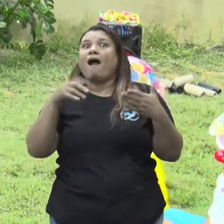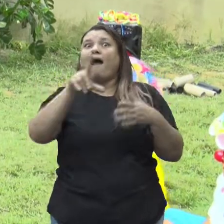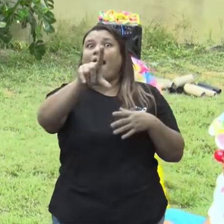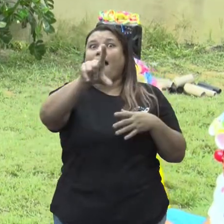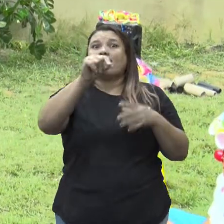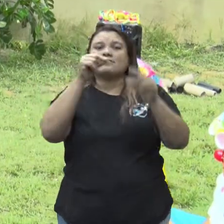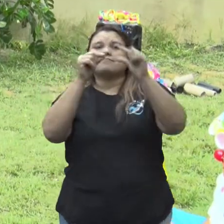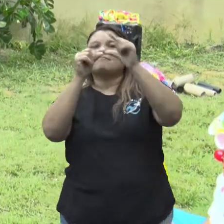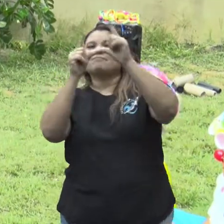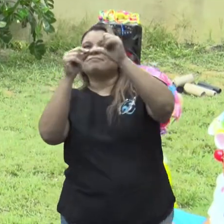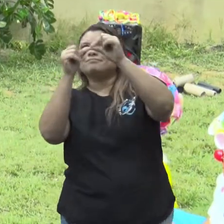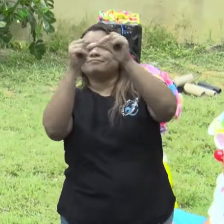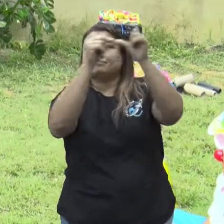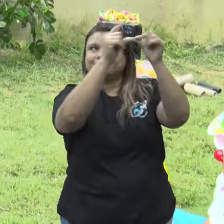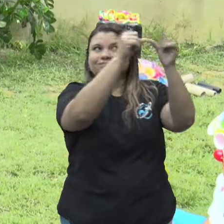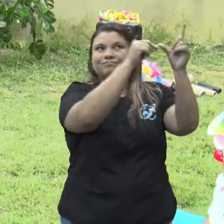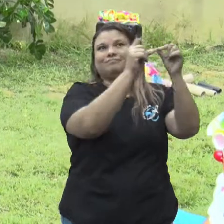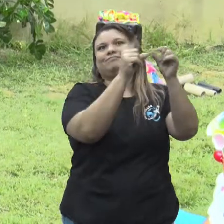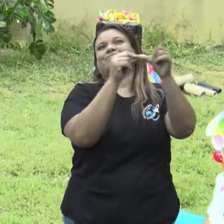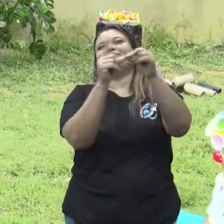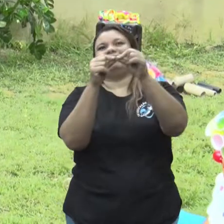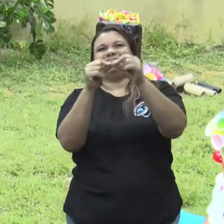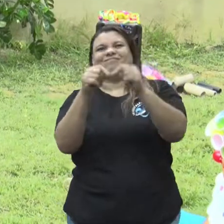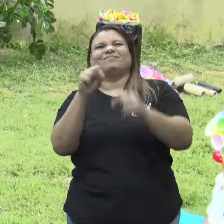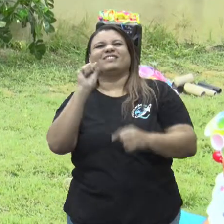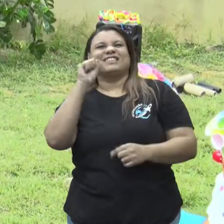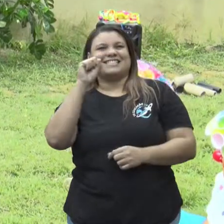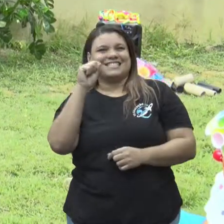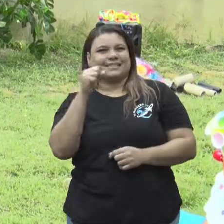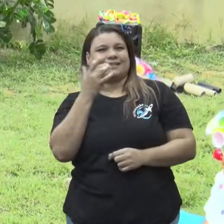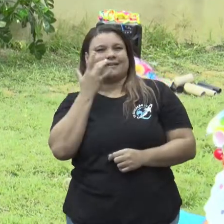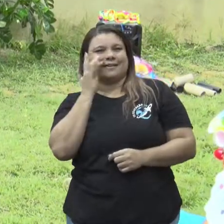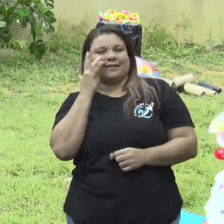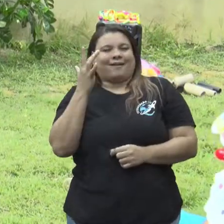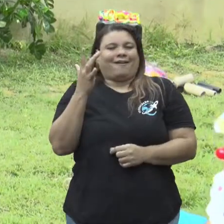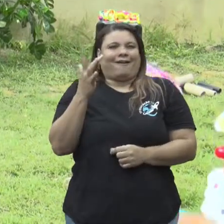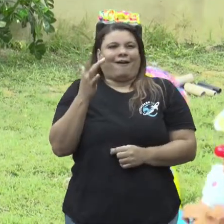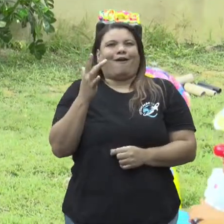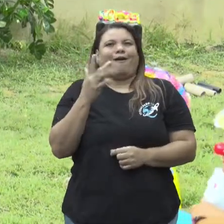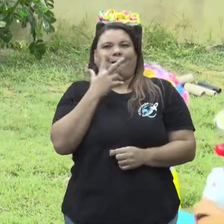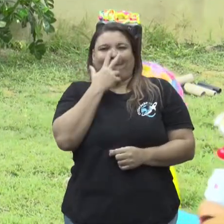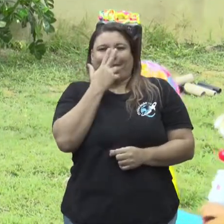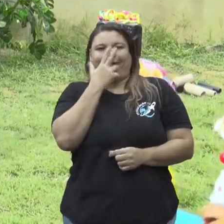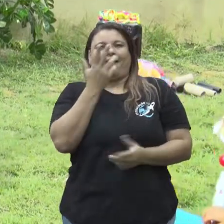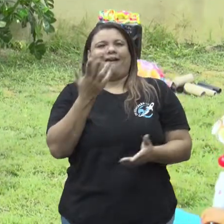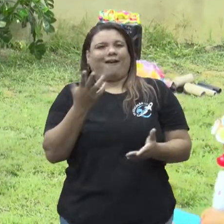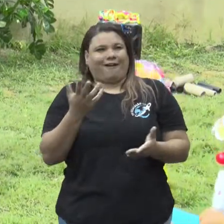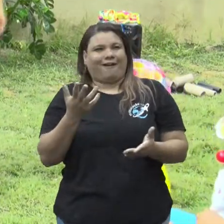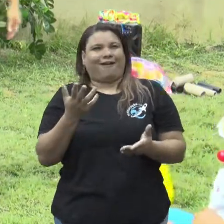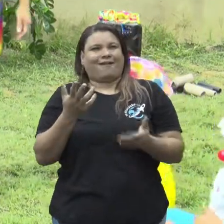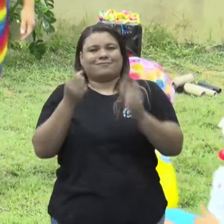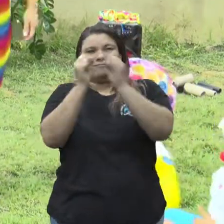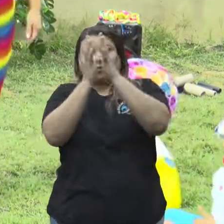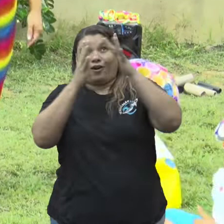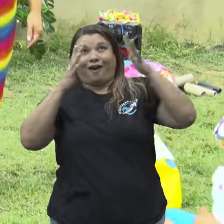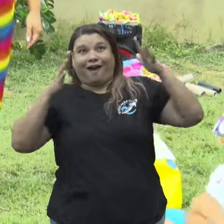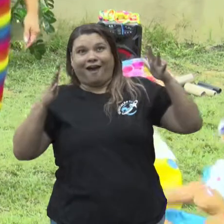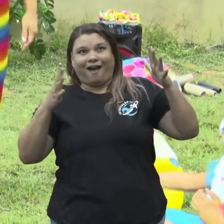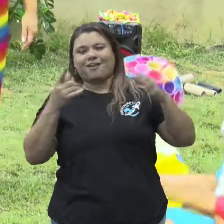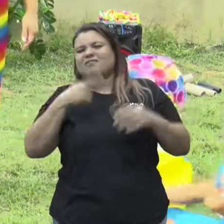Pensa, uma estrela dourada que vai brilhar para todos os lados. Quando o palhaço chegou para fazer o